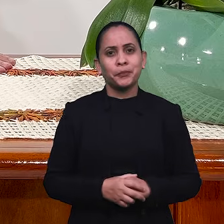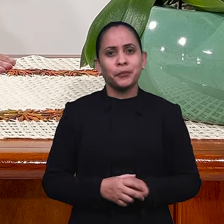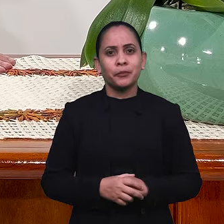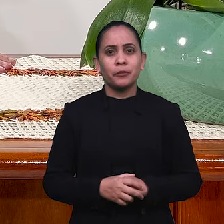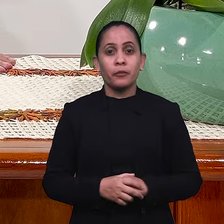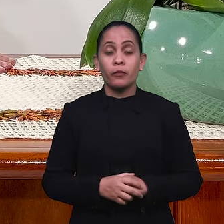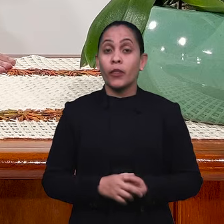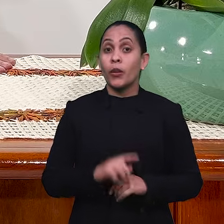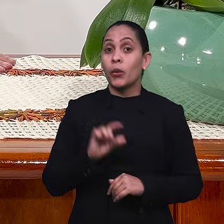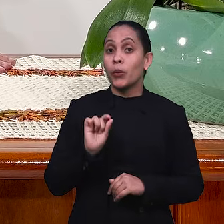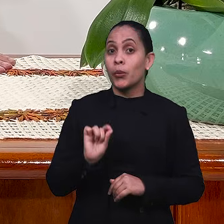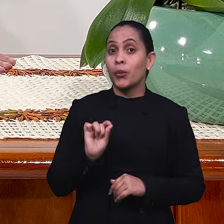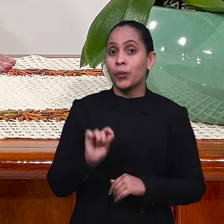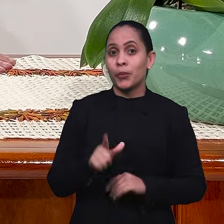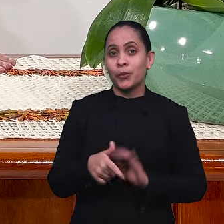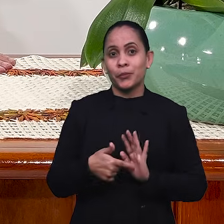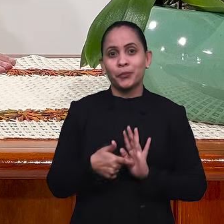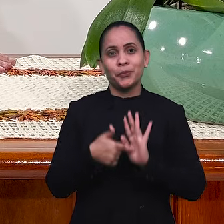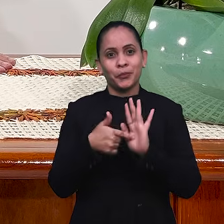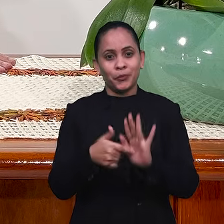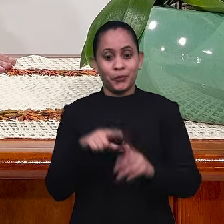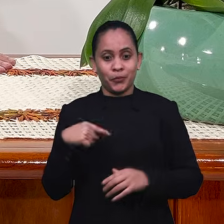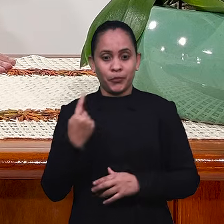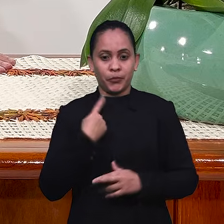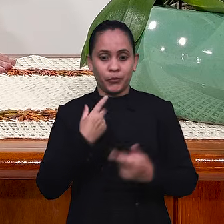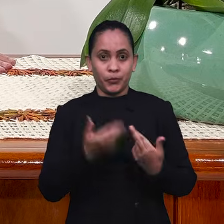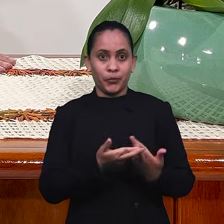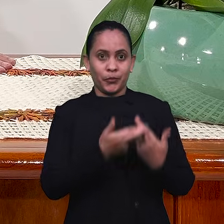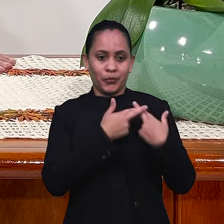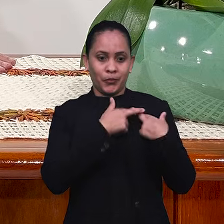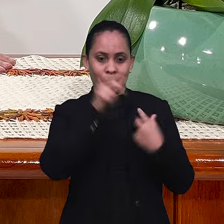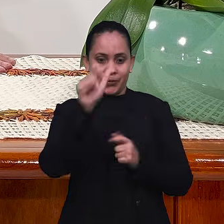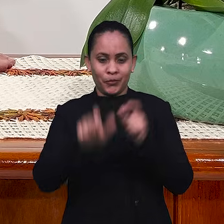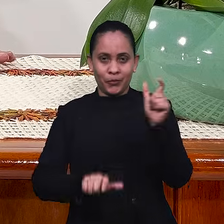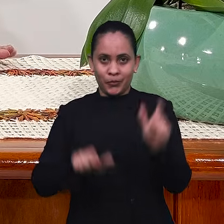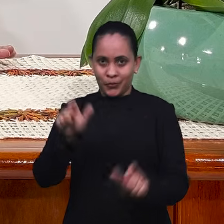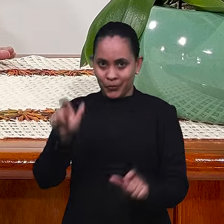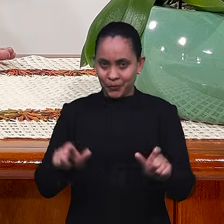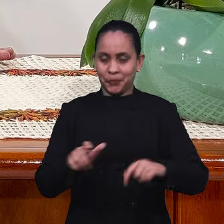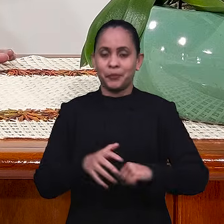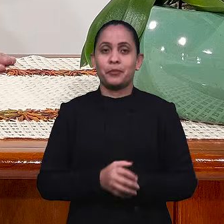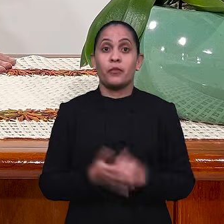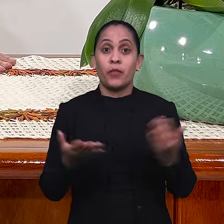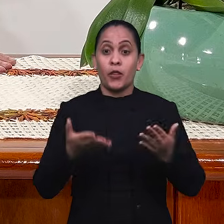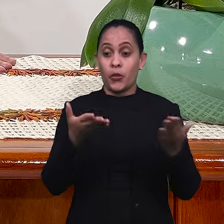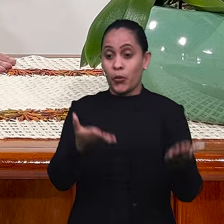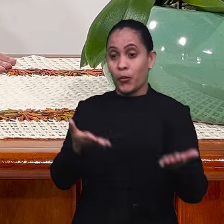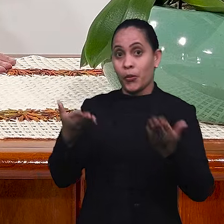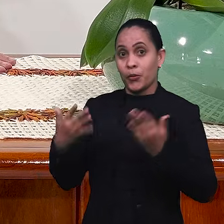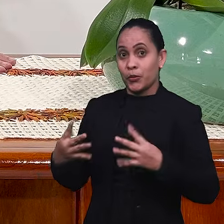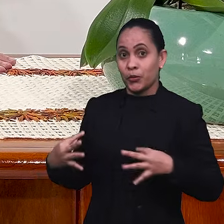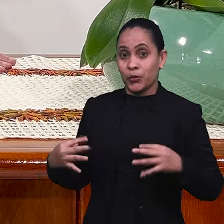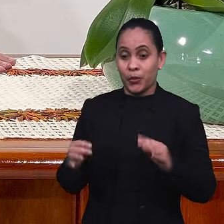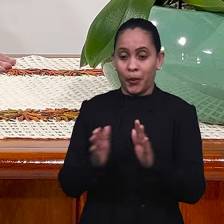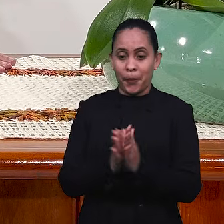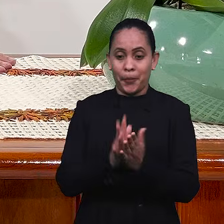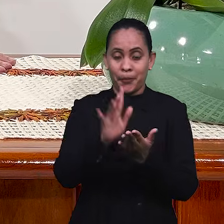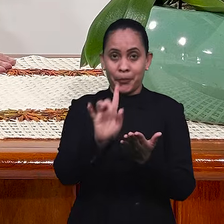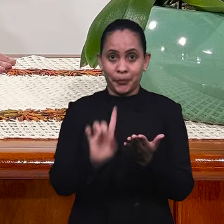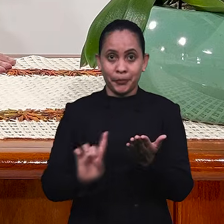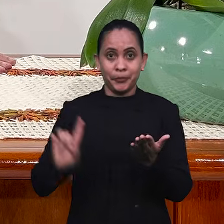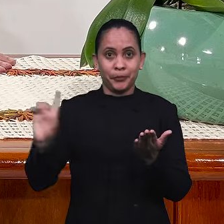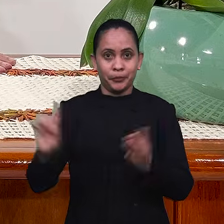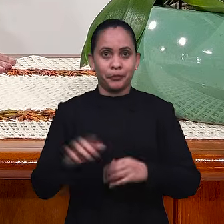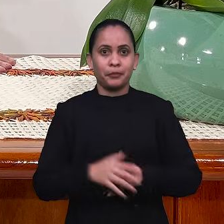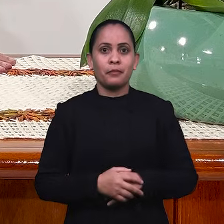e aquilo que tange a instrumentalidade de cada um dos irmãos. Para isso, vou convidar os irmãos a abrirem a palavra do Senhor na